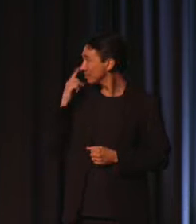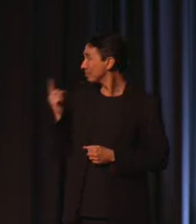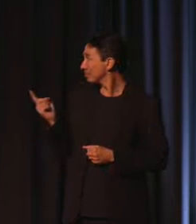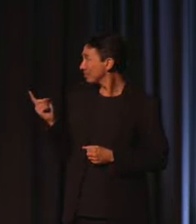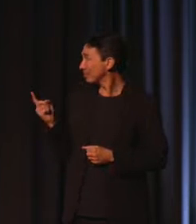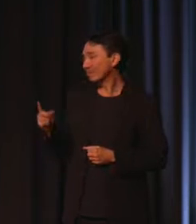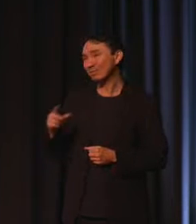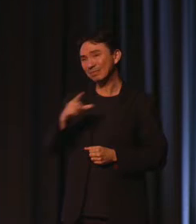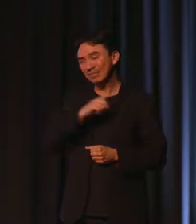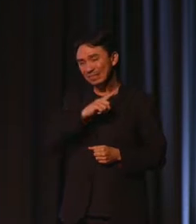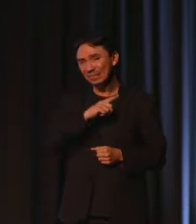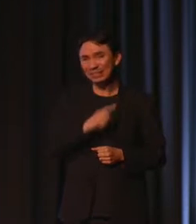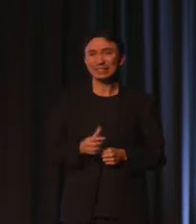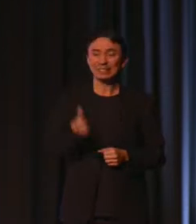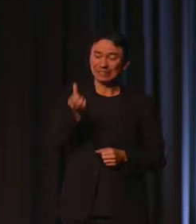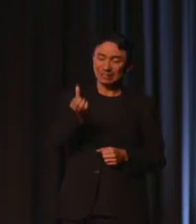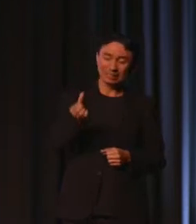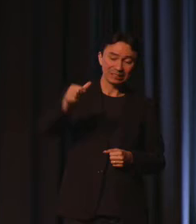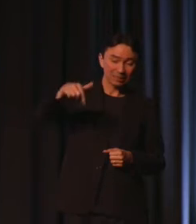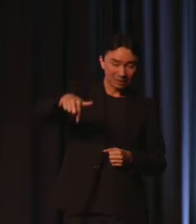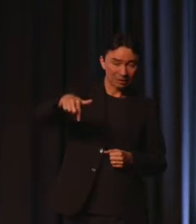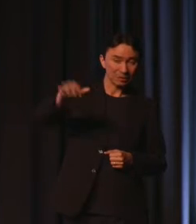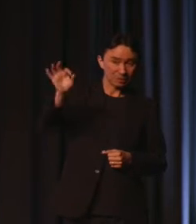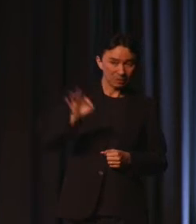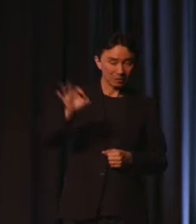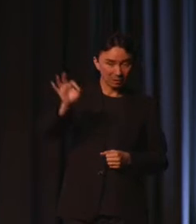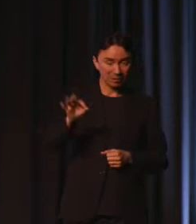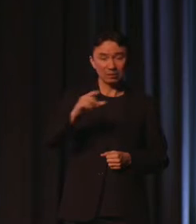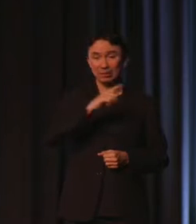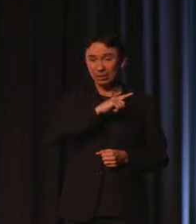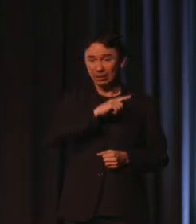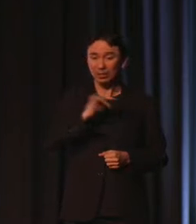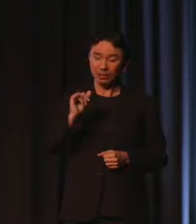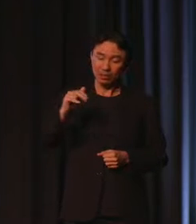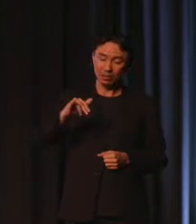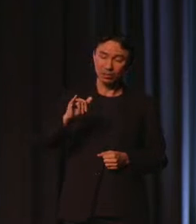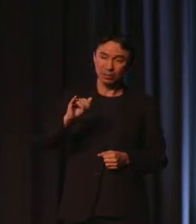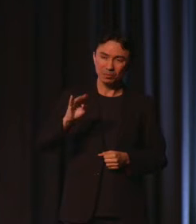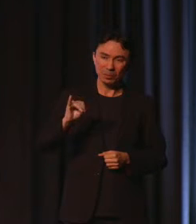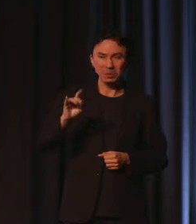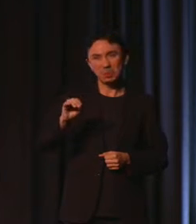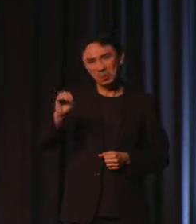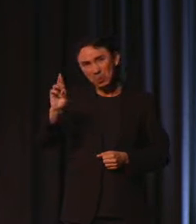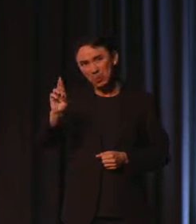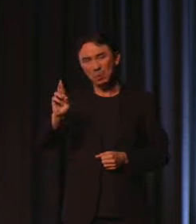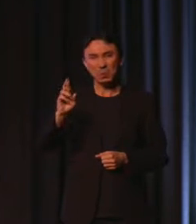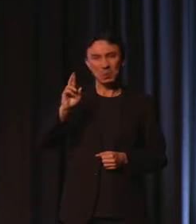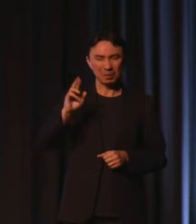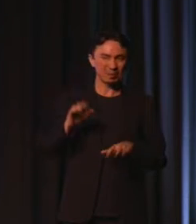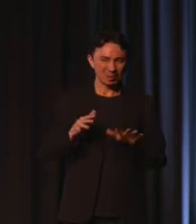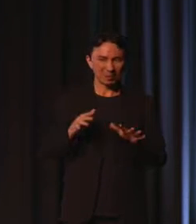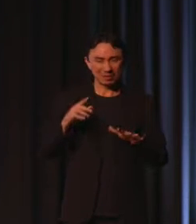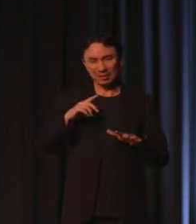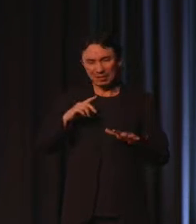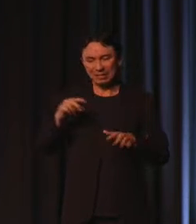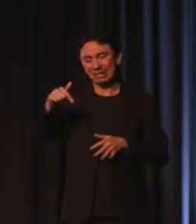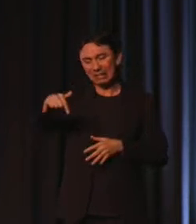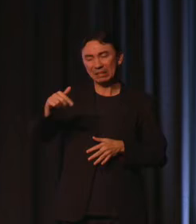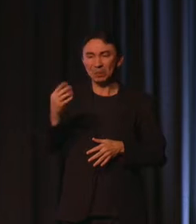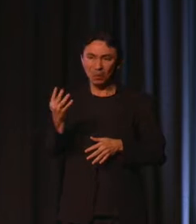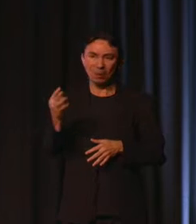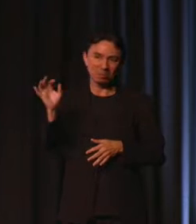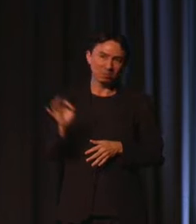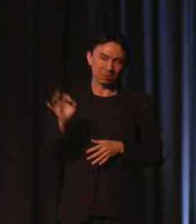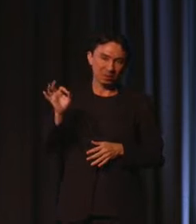gente tem 67% com inibidor, mas no geral essa satisfação fica em 74%, né? E aí,